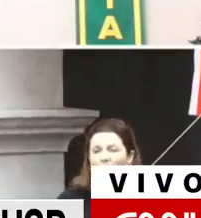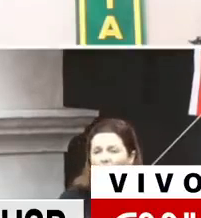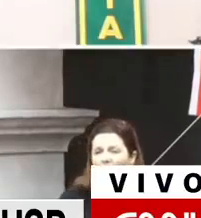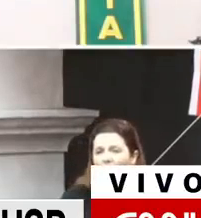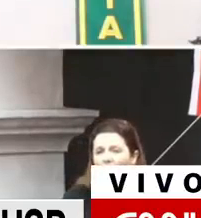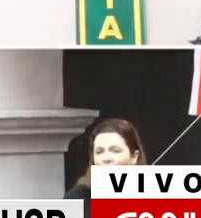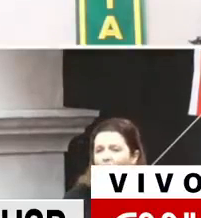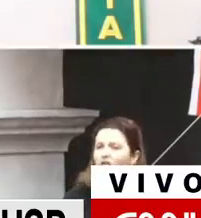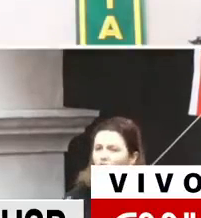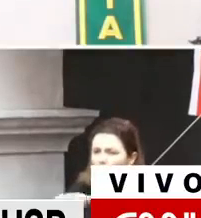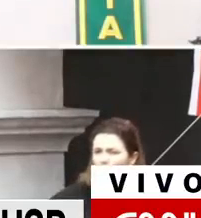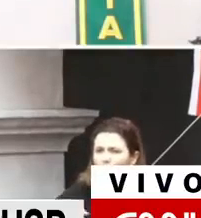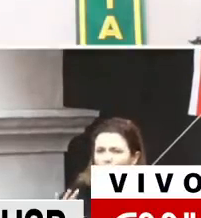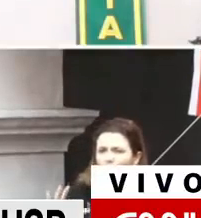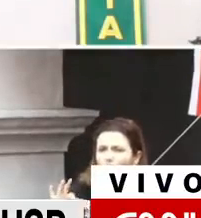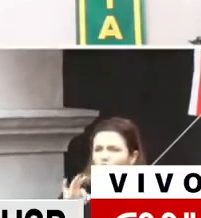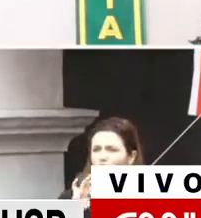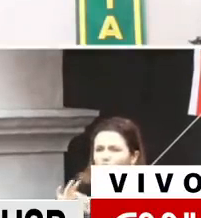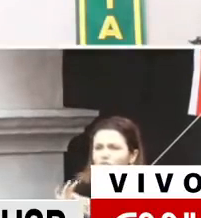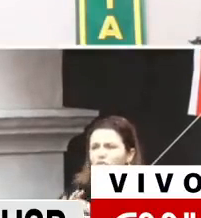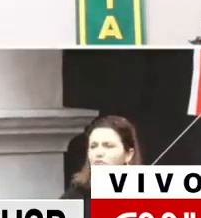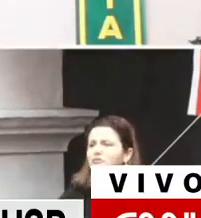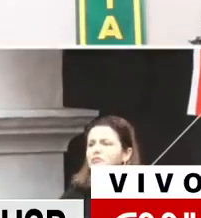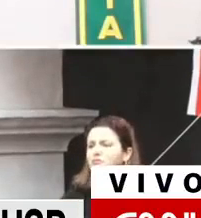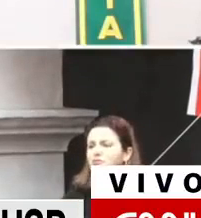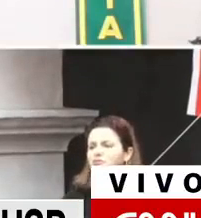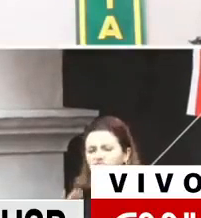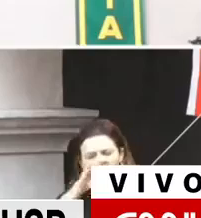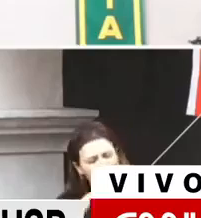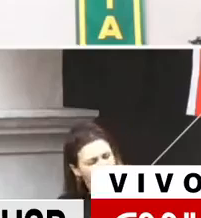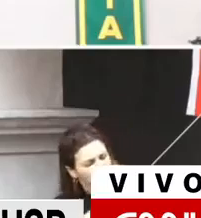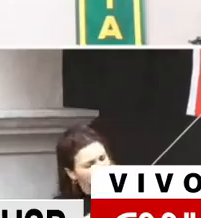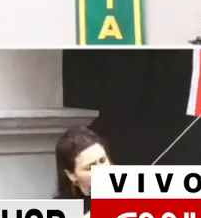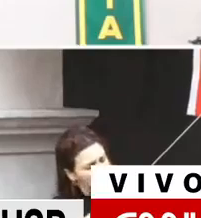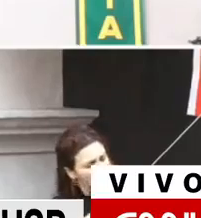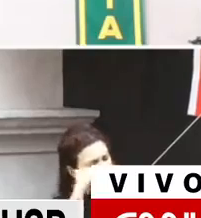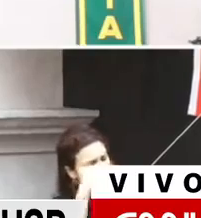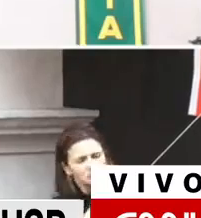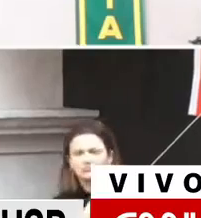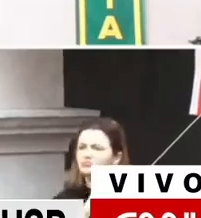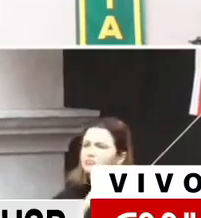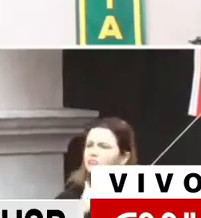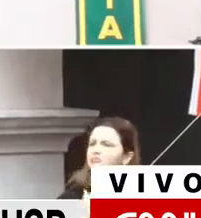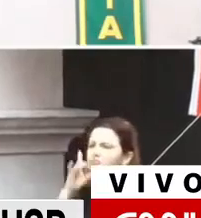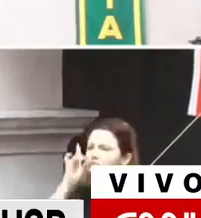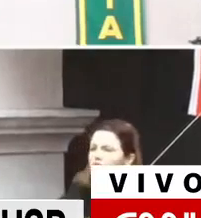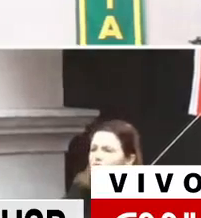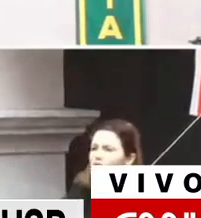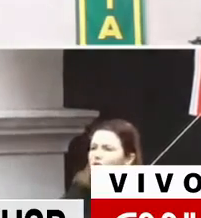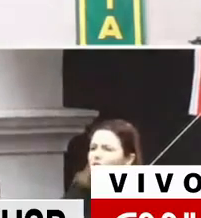uníssona: Estado Democrático de Direito sempre!